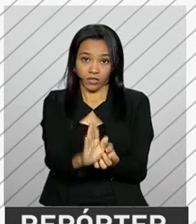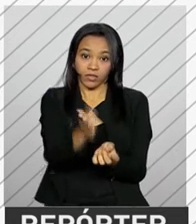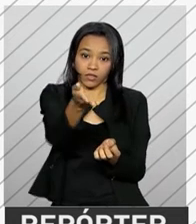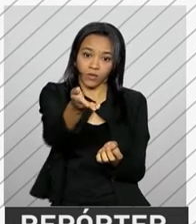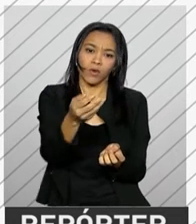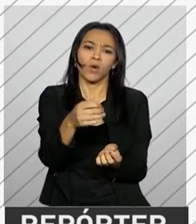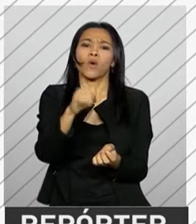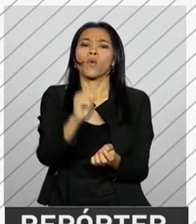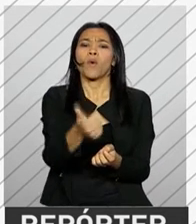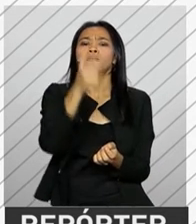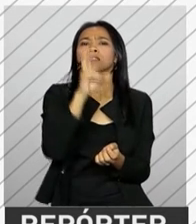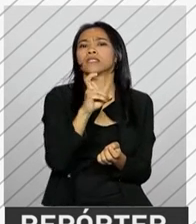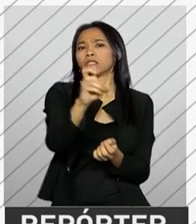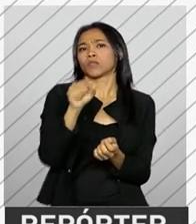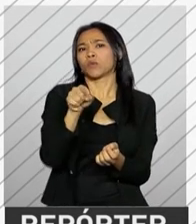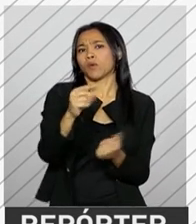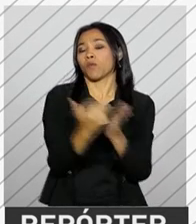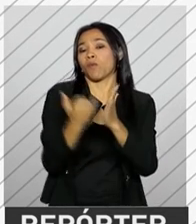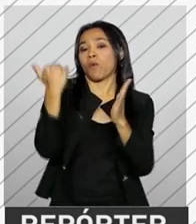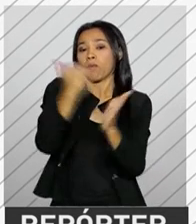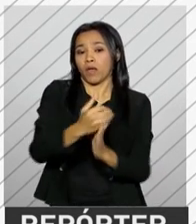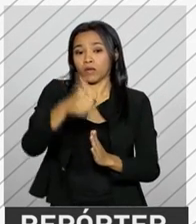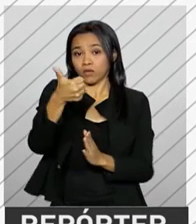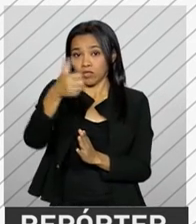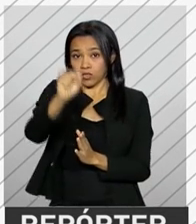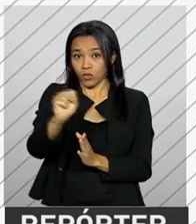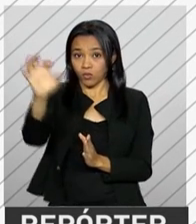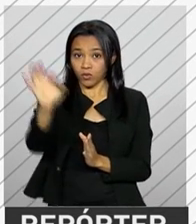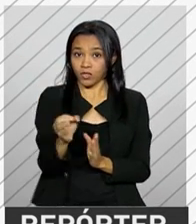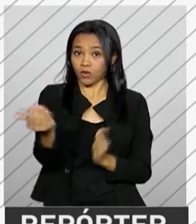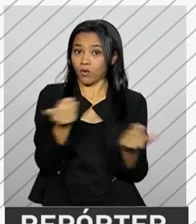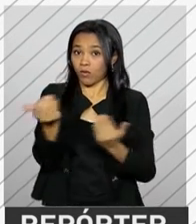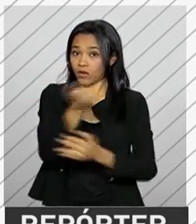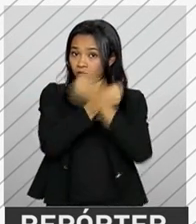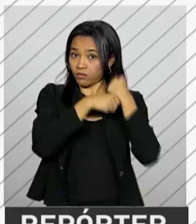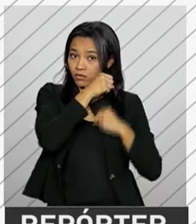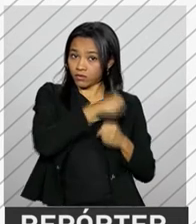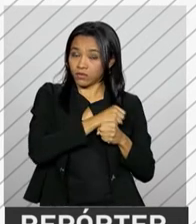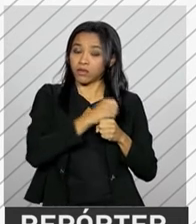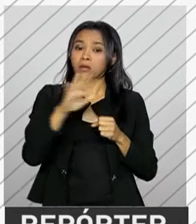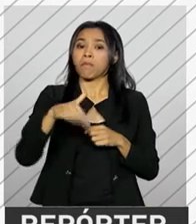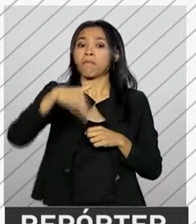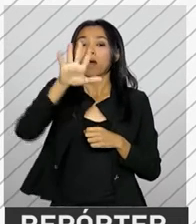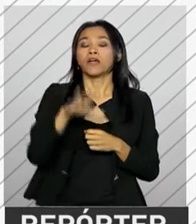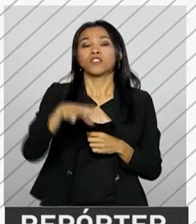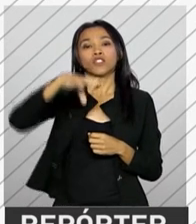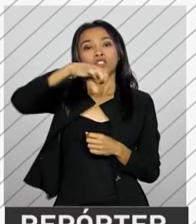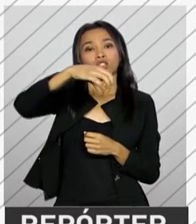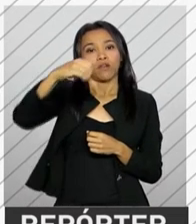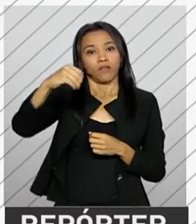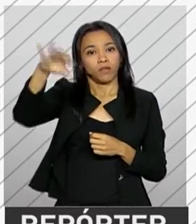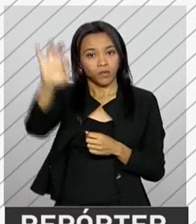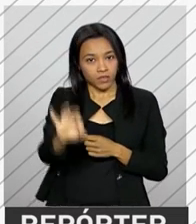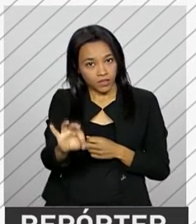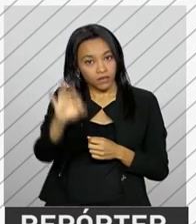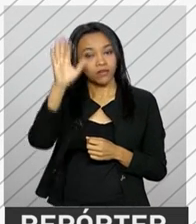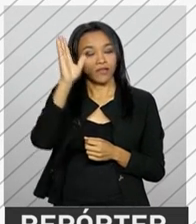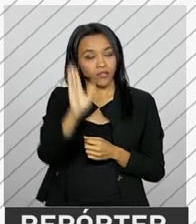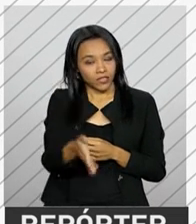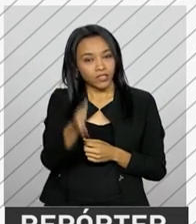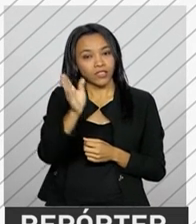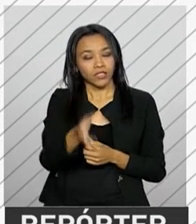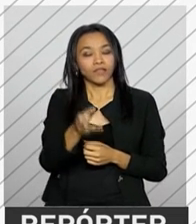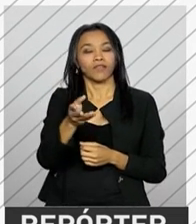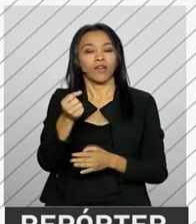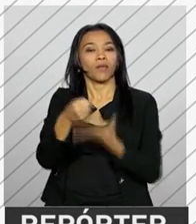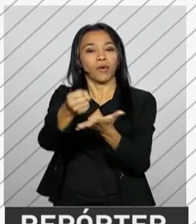um aumento de 18% em relação ao ano anterior mais de 90% deles foram financiados pelo